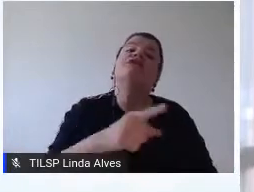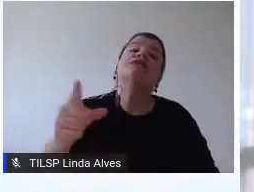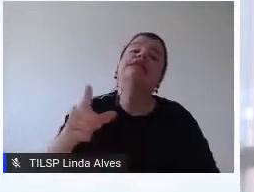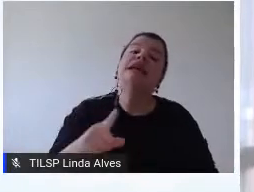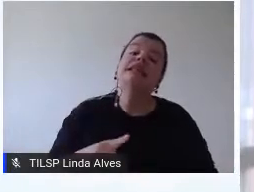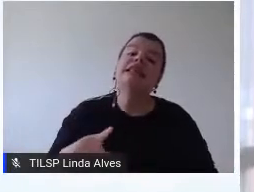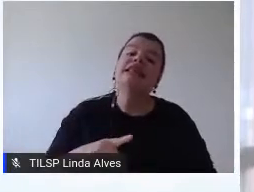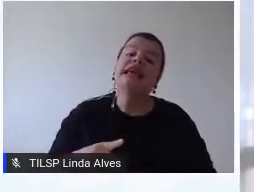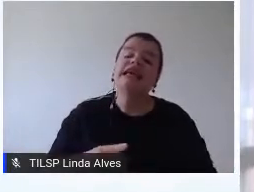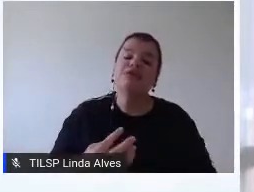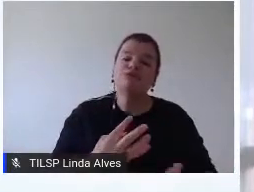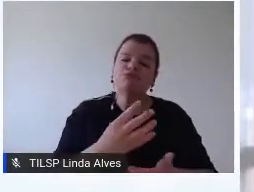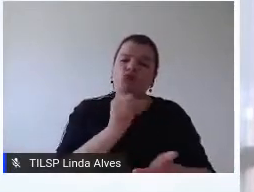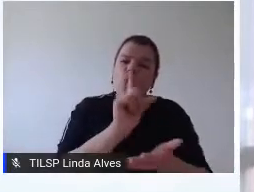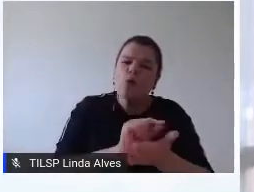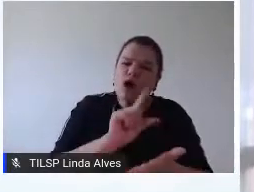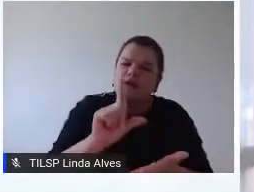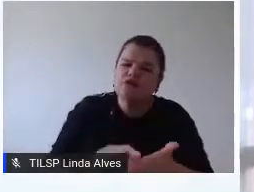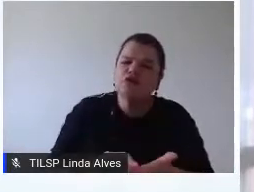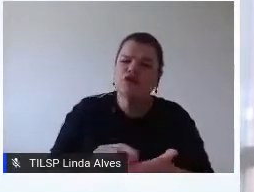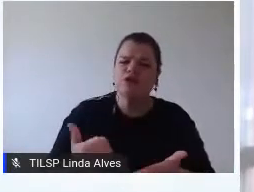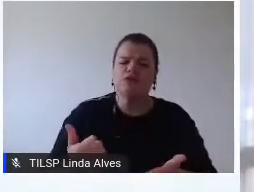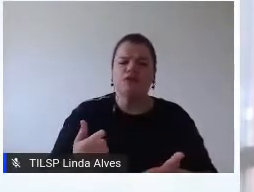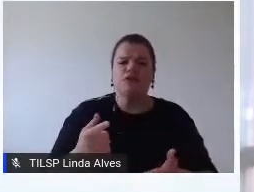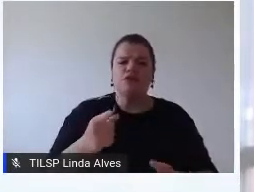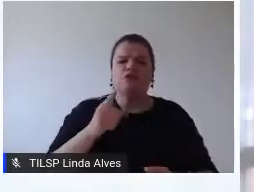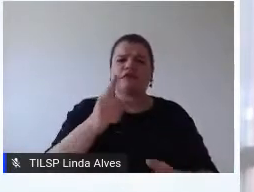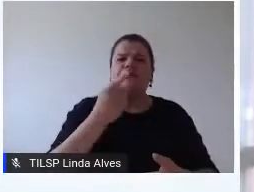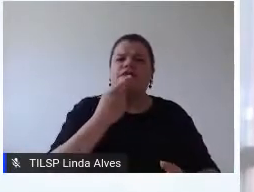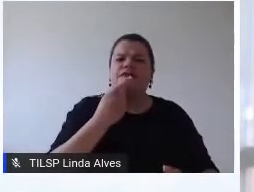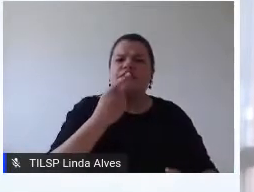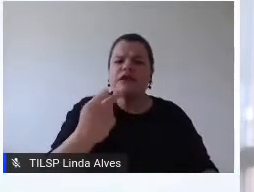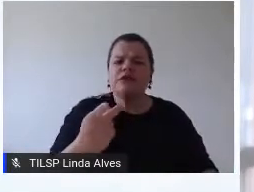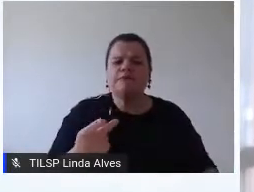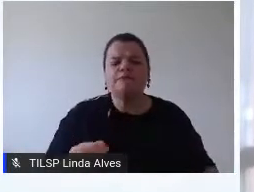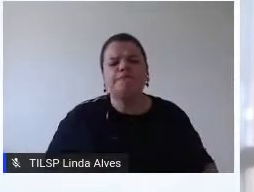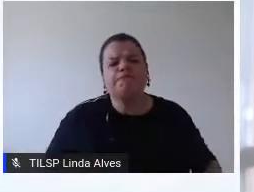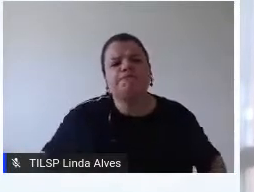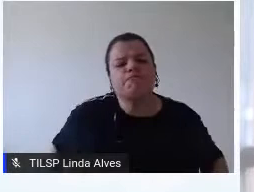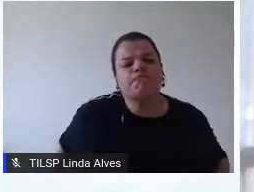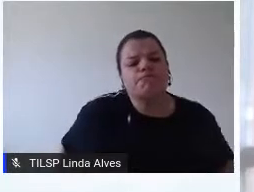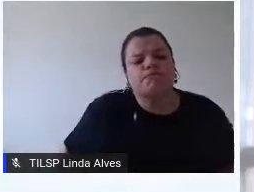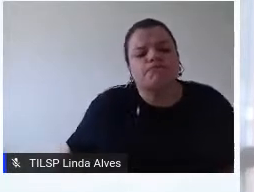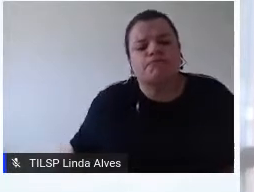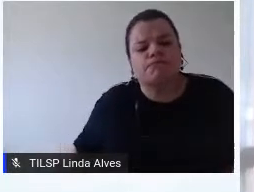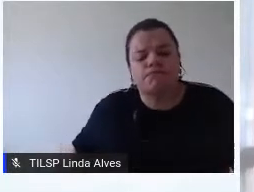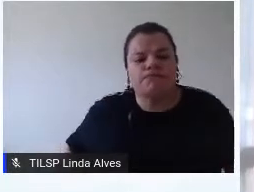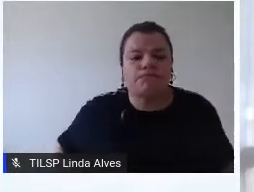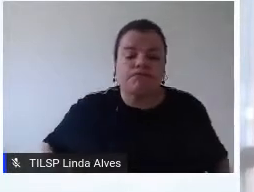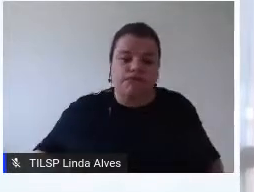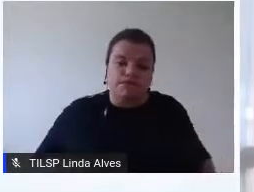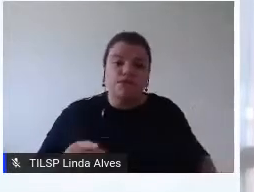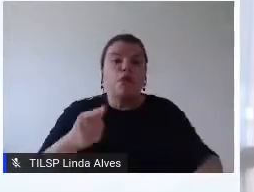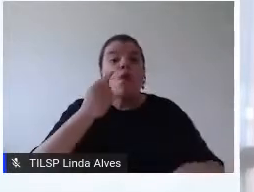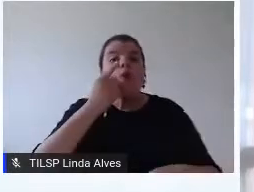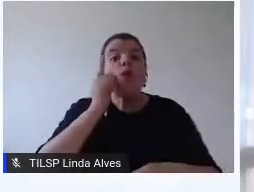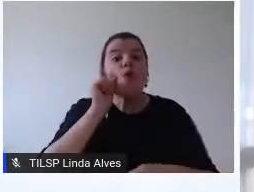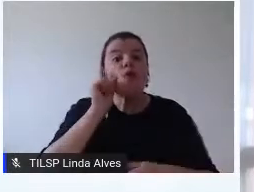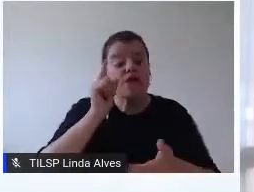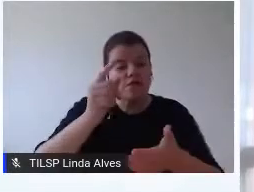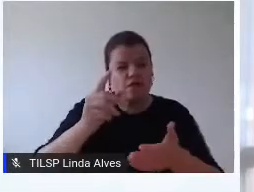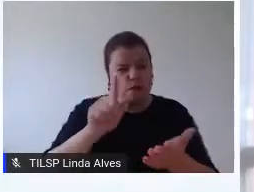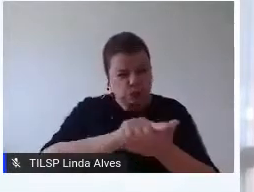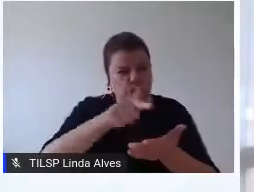você tem uma tese, você tá falando em uma coluna sua, né, que você escreveu ontem